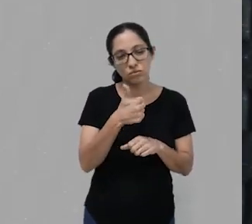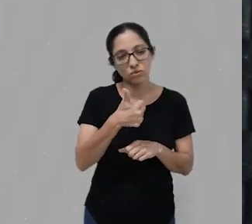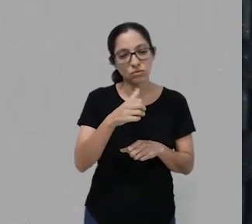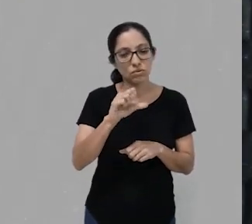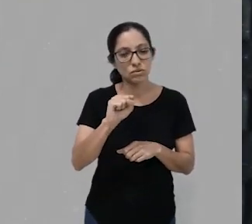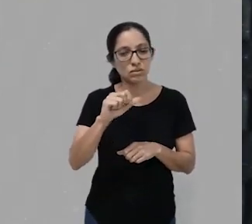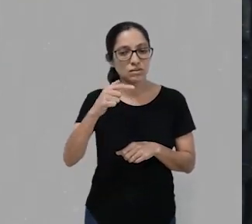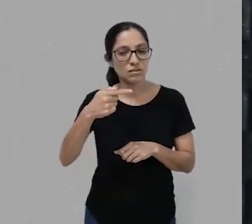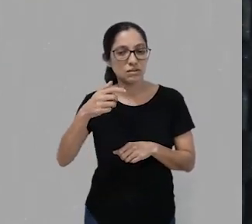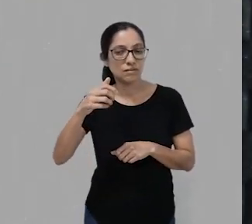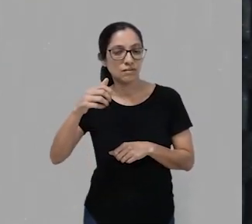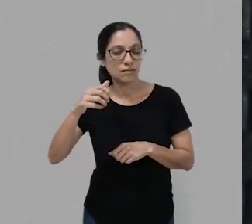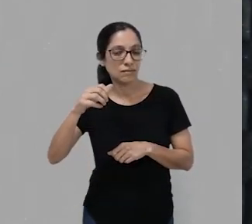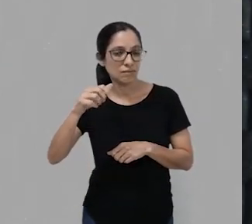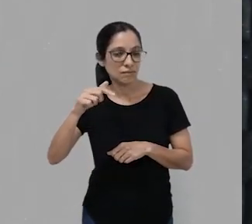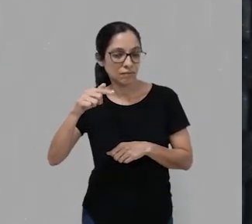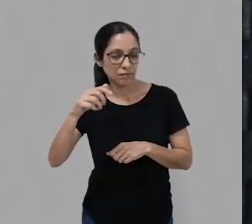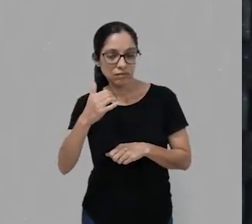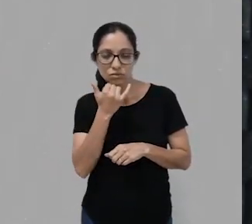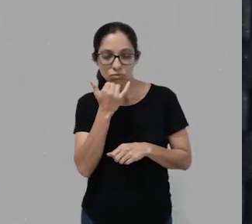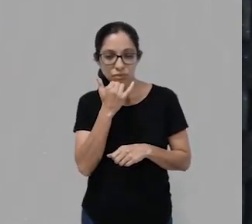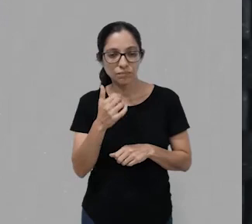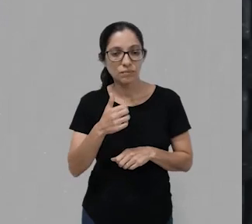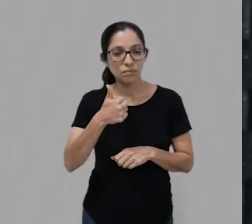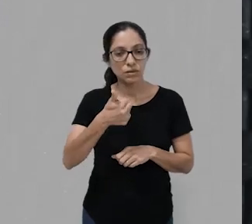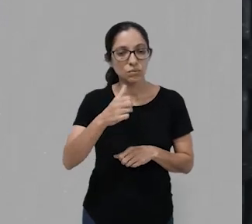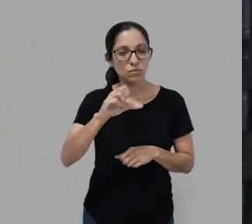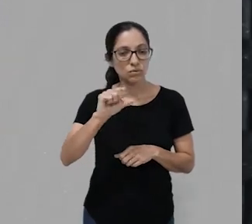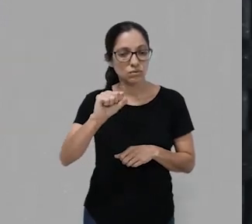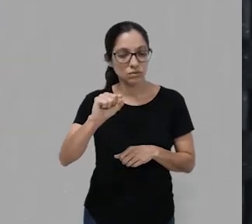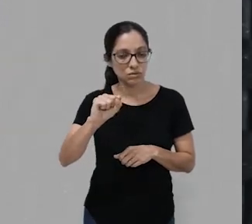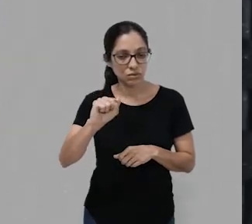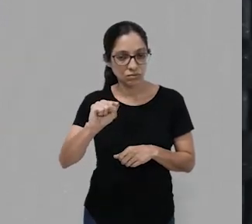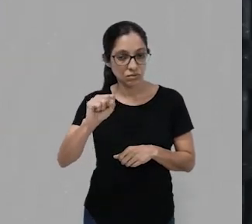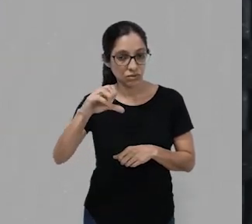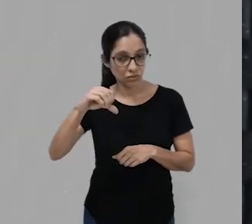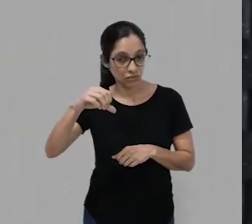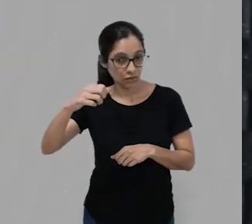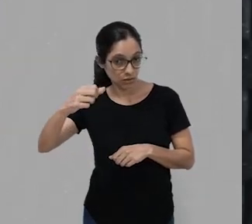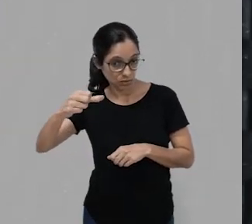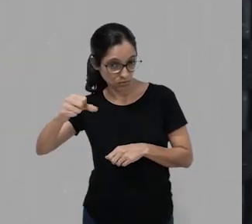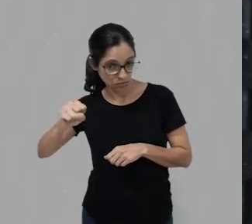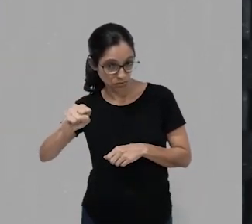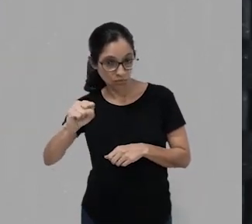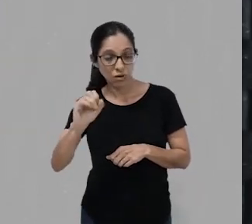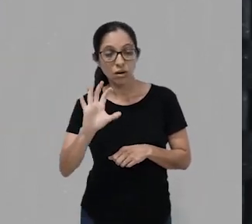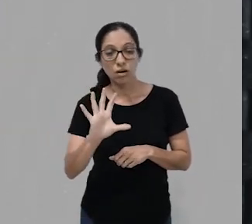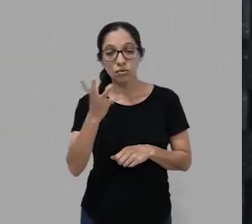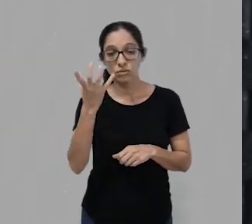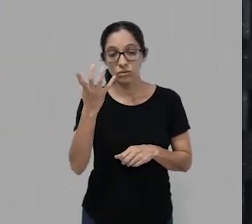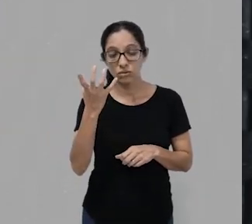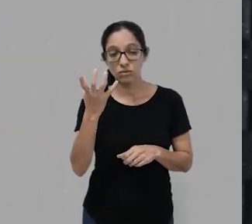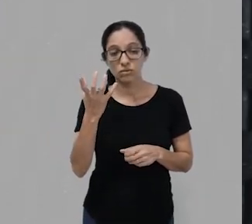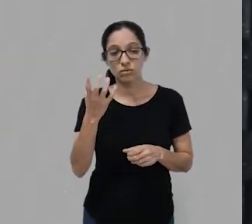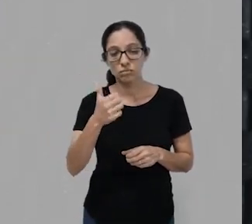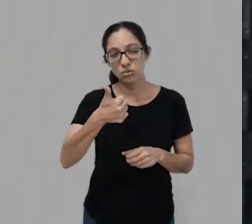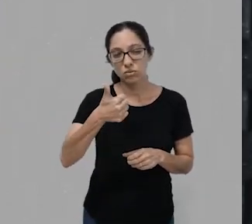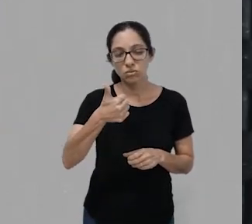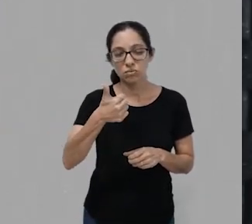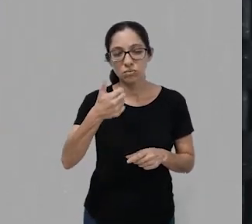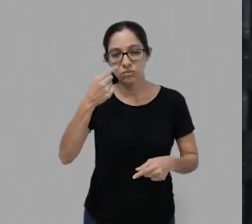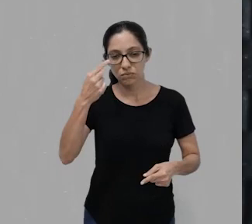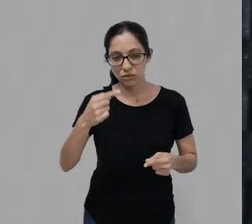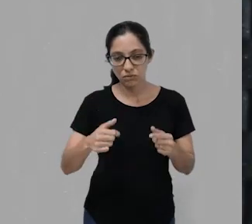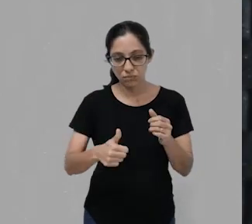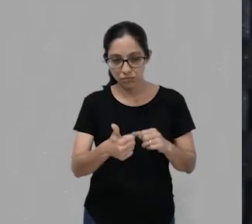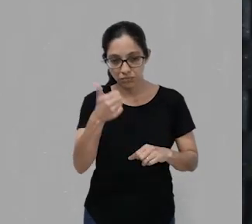Em 1898 acontece o quê? O primeiro campeonato mundial. Em 1992,